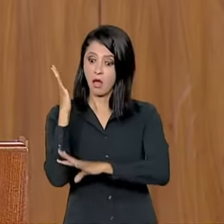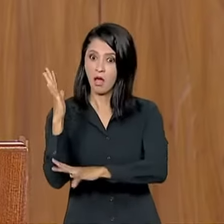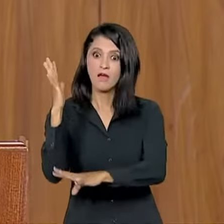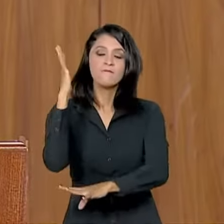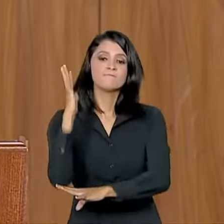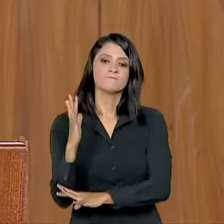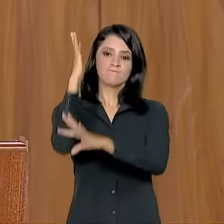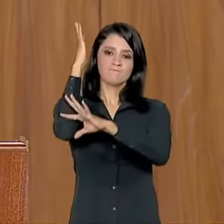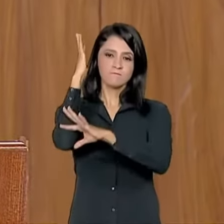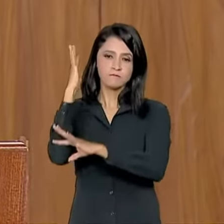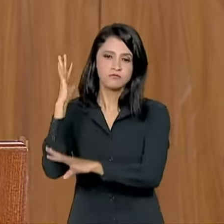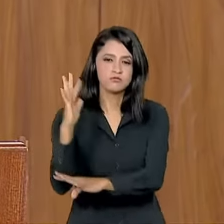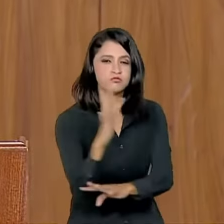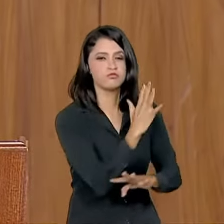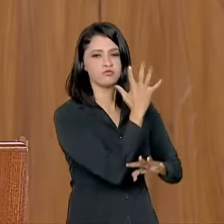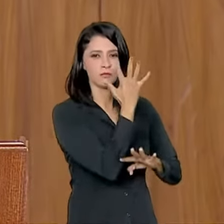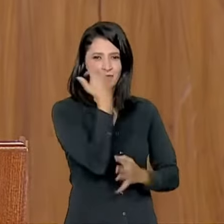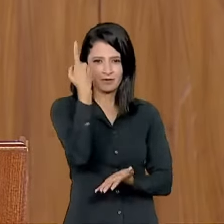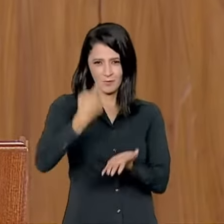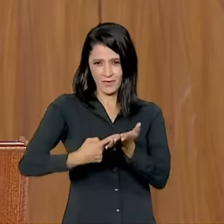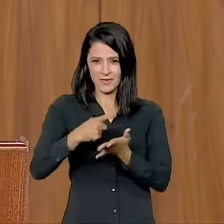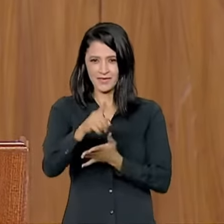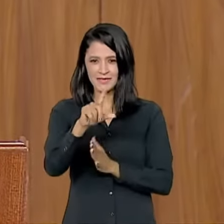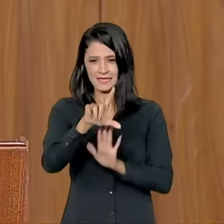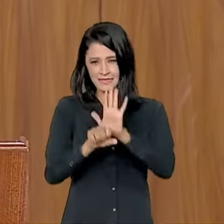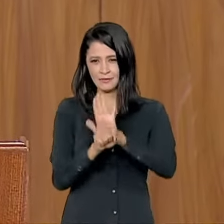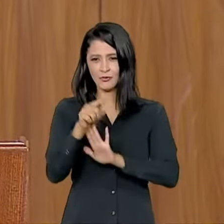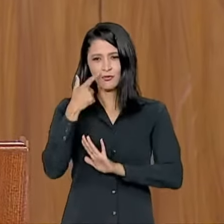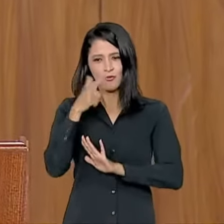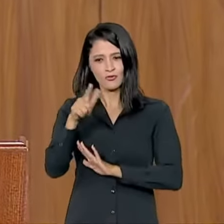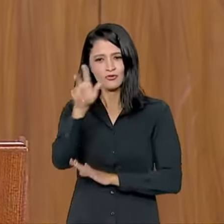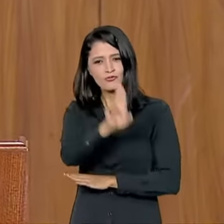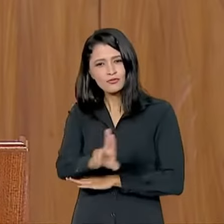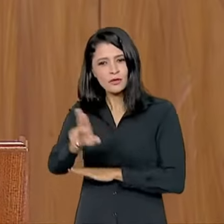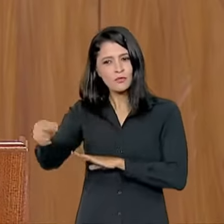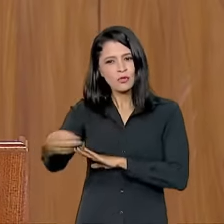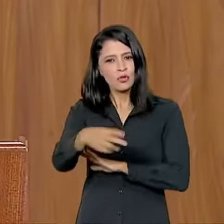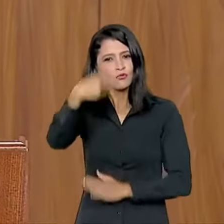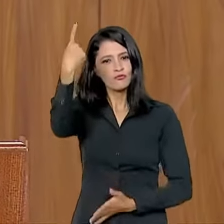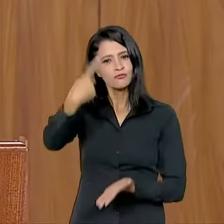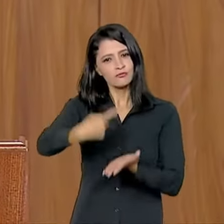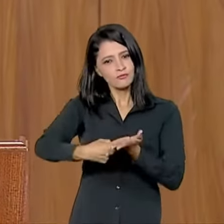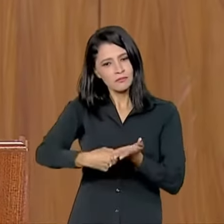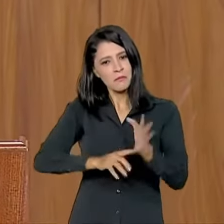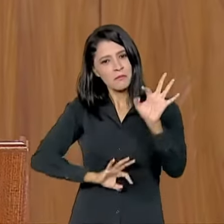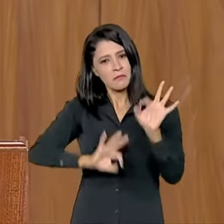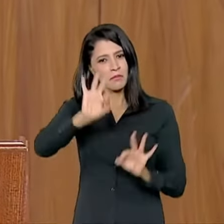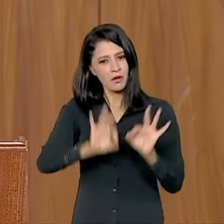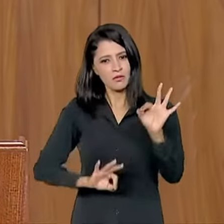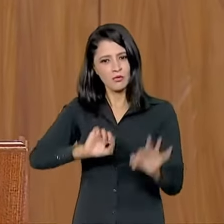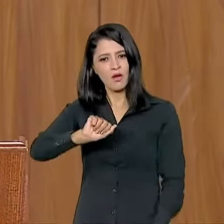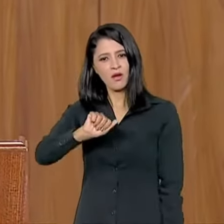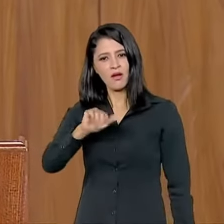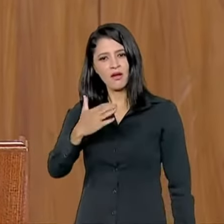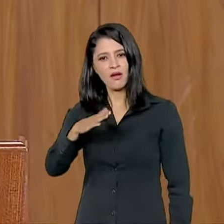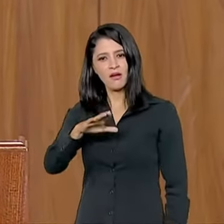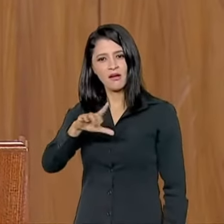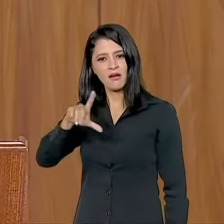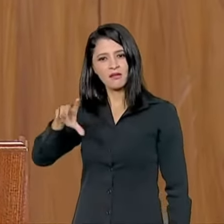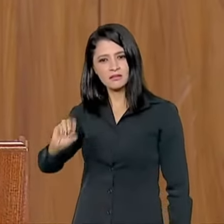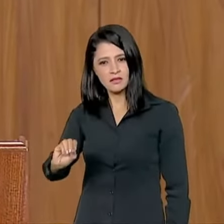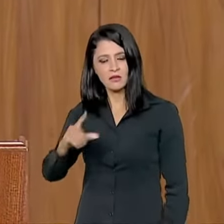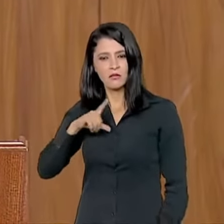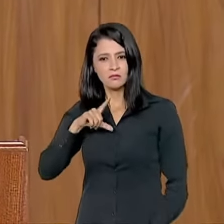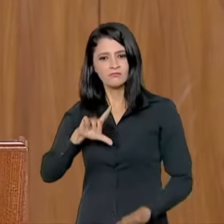símbolo da renovação dessa parceria, adotamos hoje um novo pacto, um novo plano de ação que